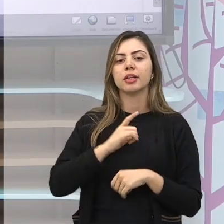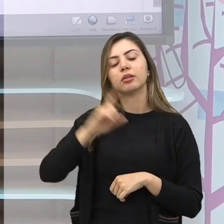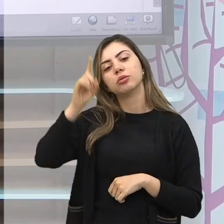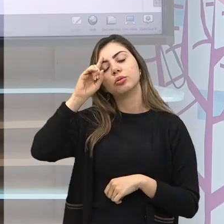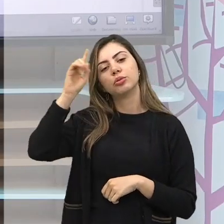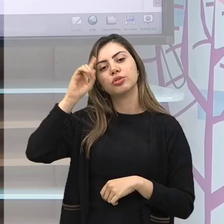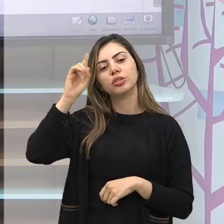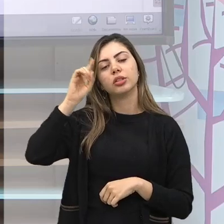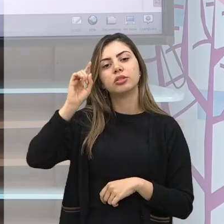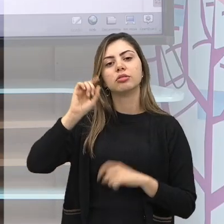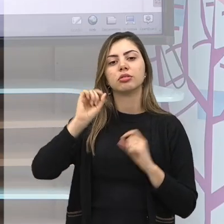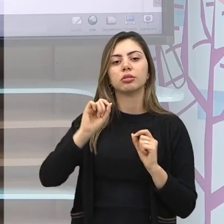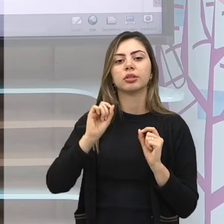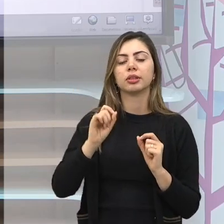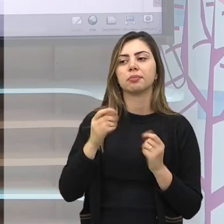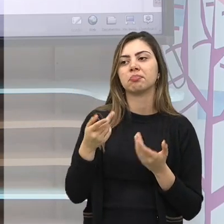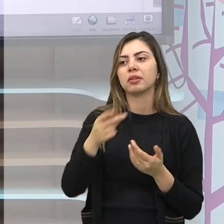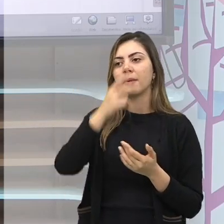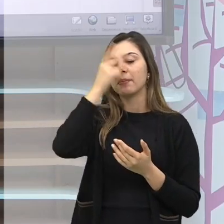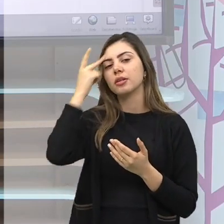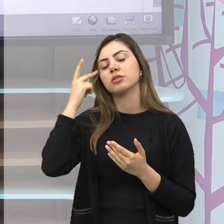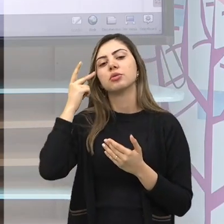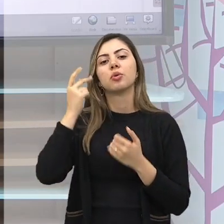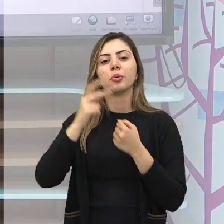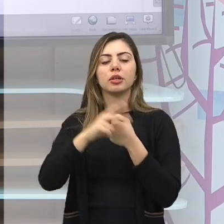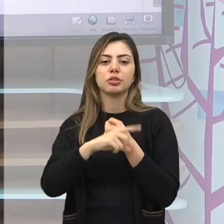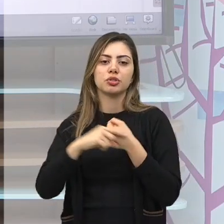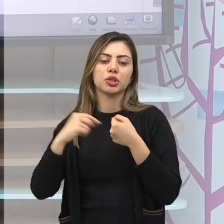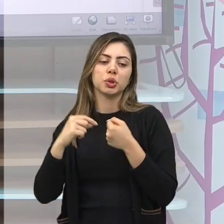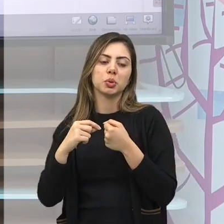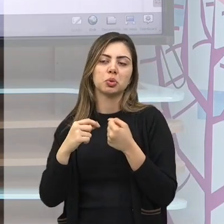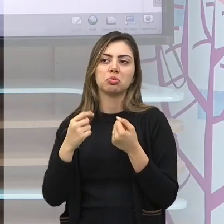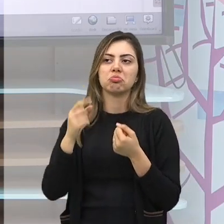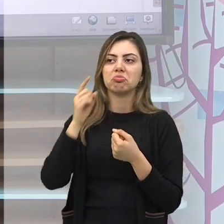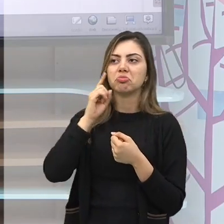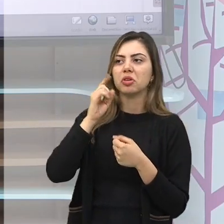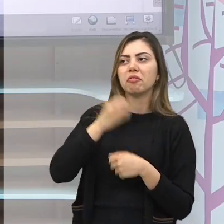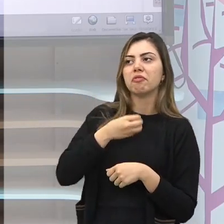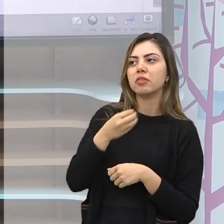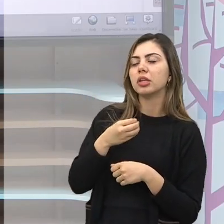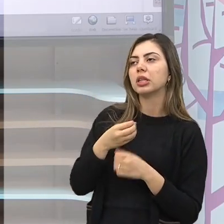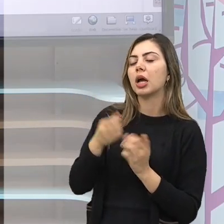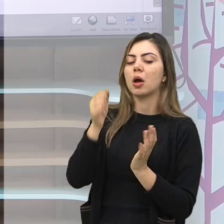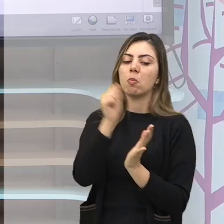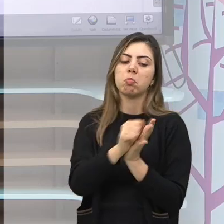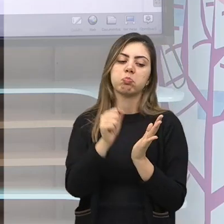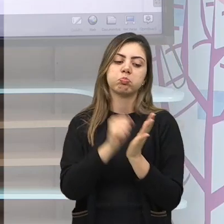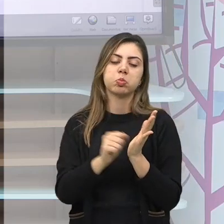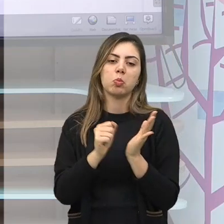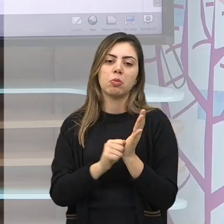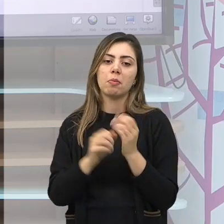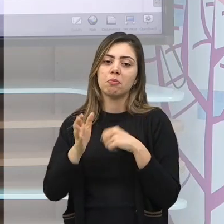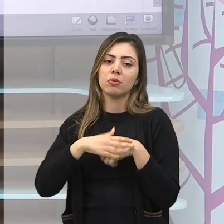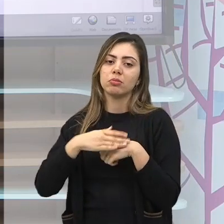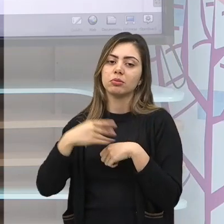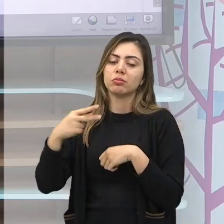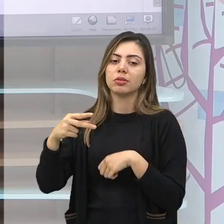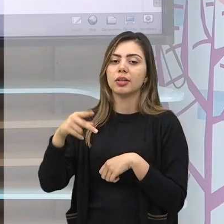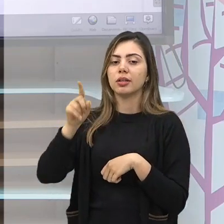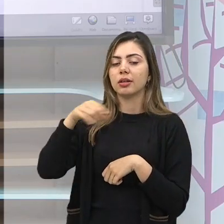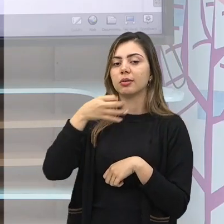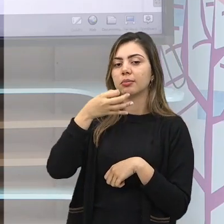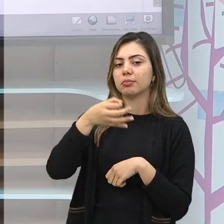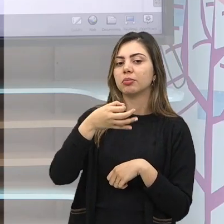o nosso escritor, o nosso autor pode vivenciar e a forma que ele vai representar aquilo em